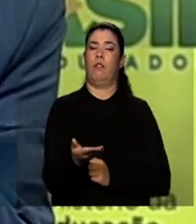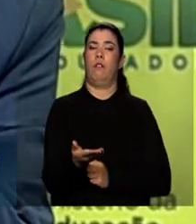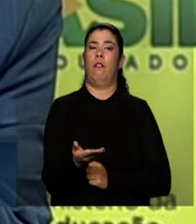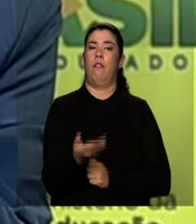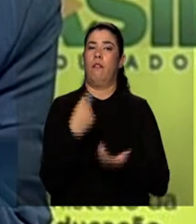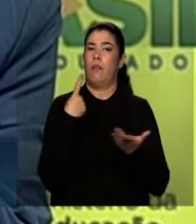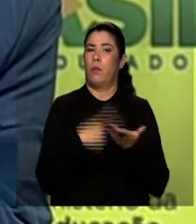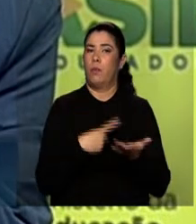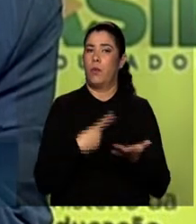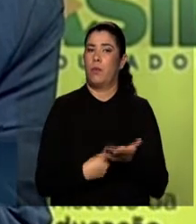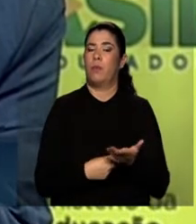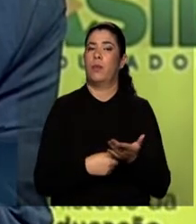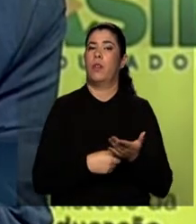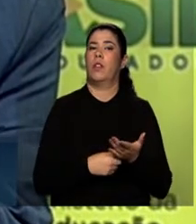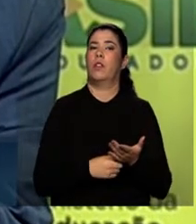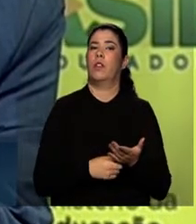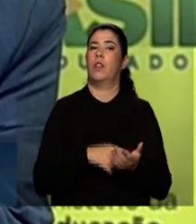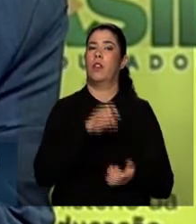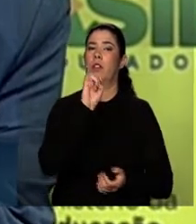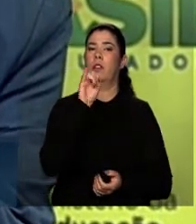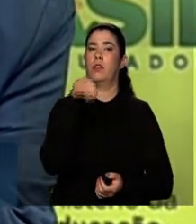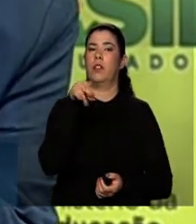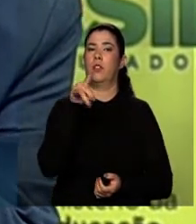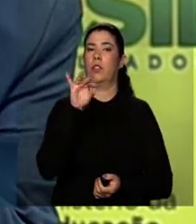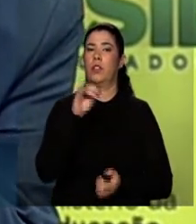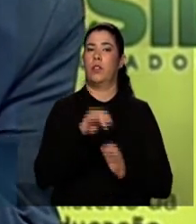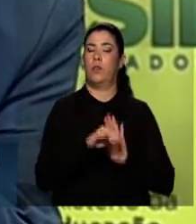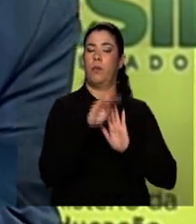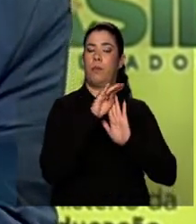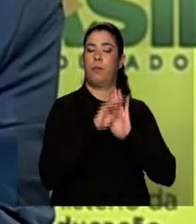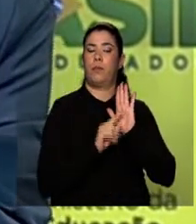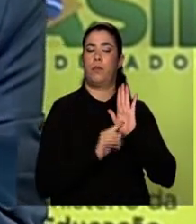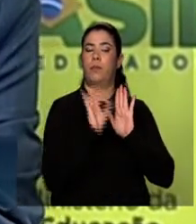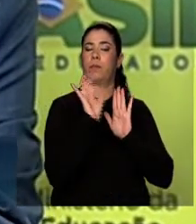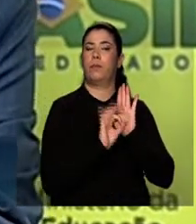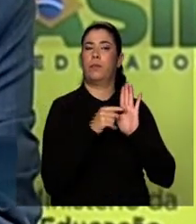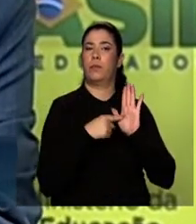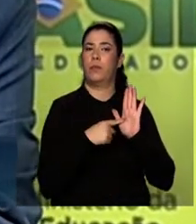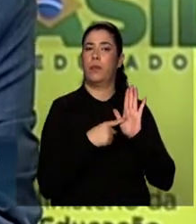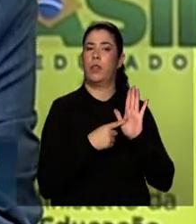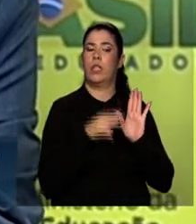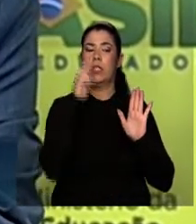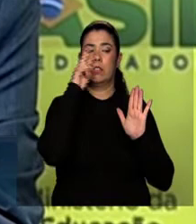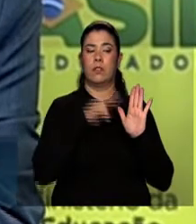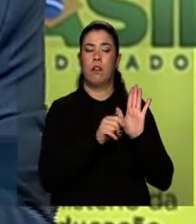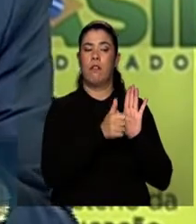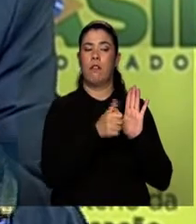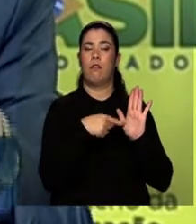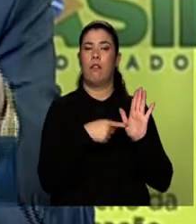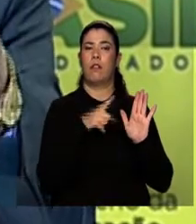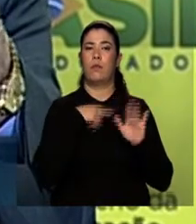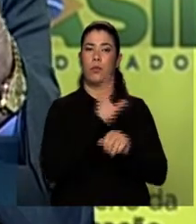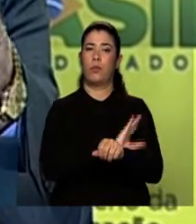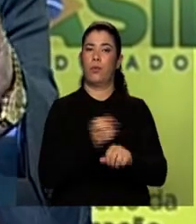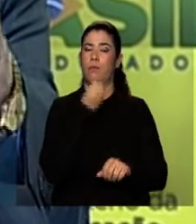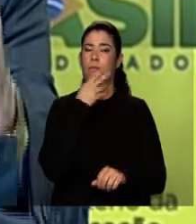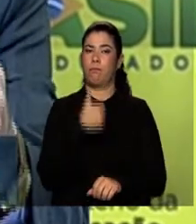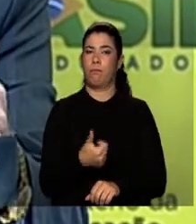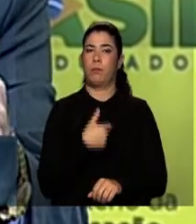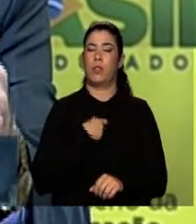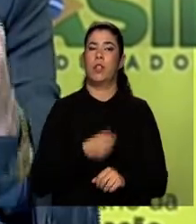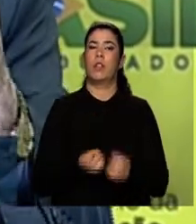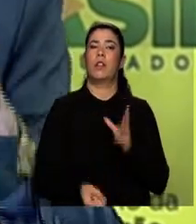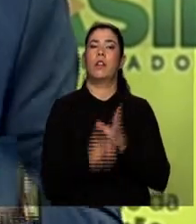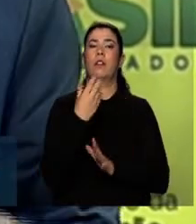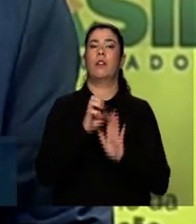de indicadores que nos garantam que ali você pode ter um curso com qualidade, você abre o